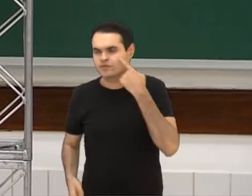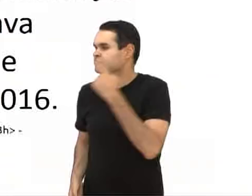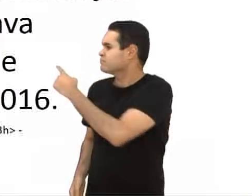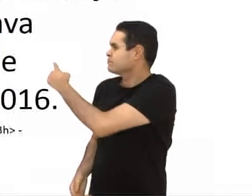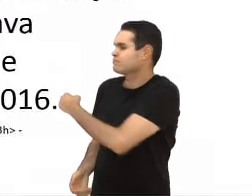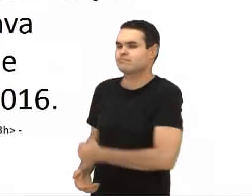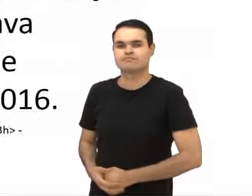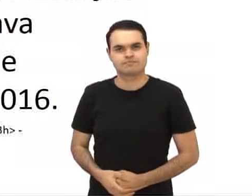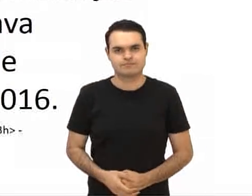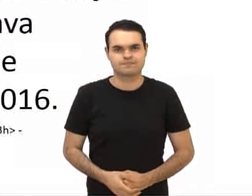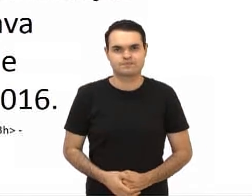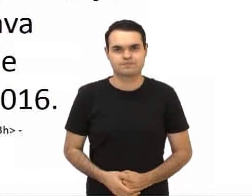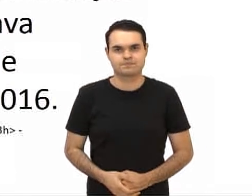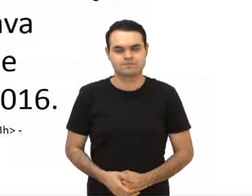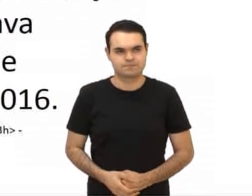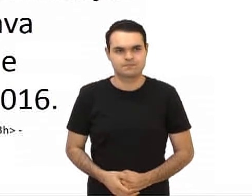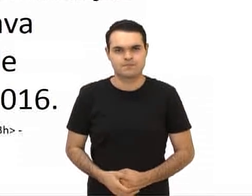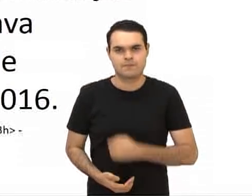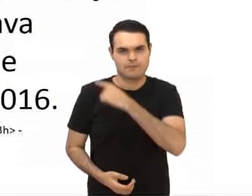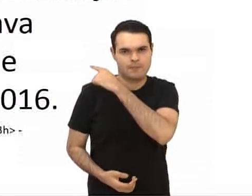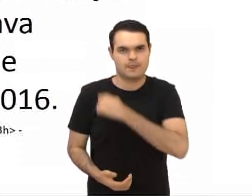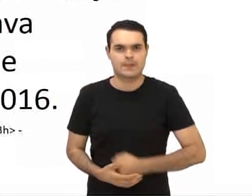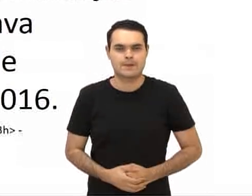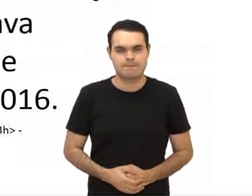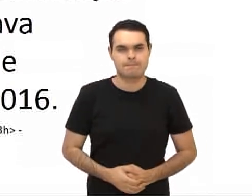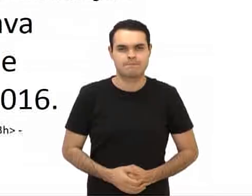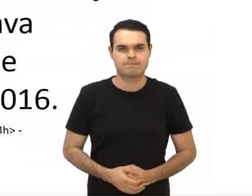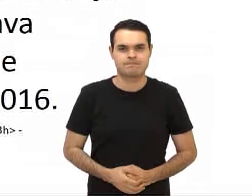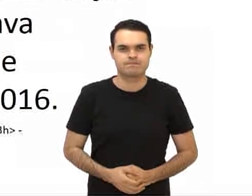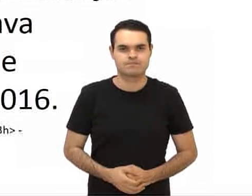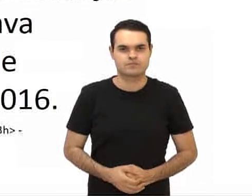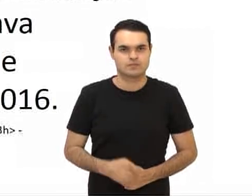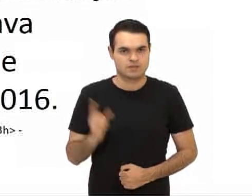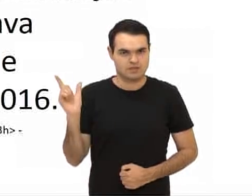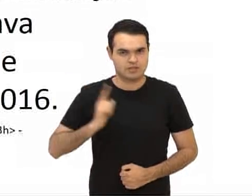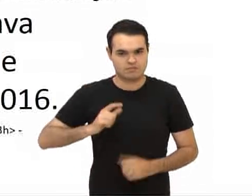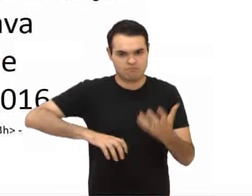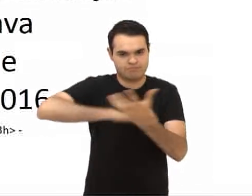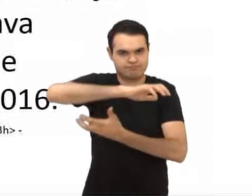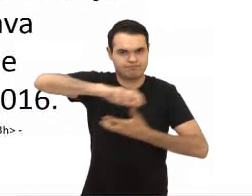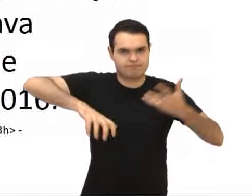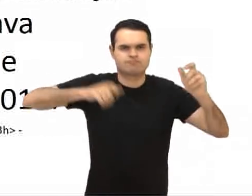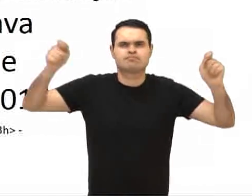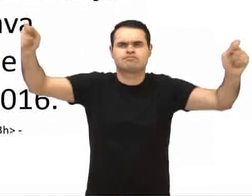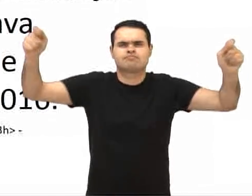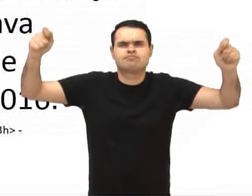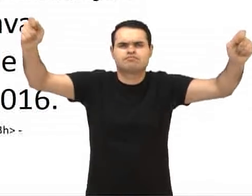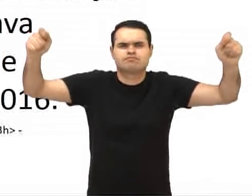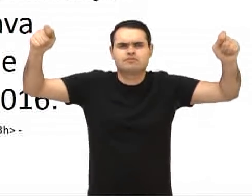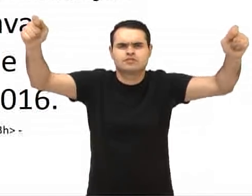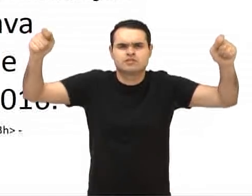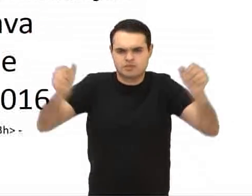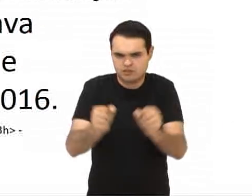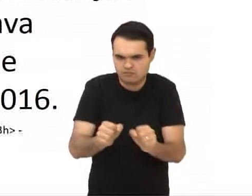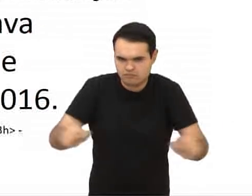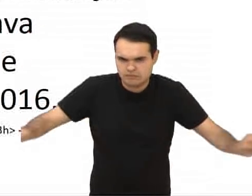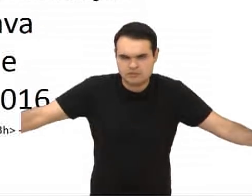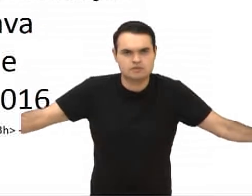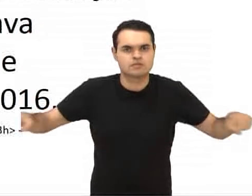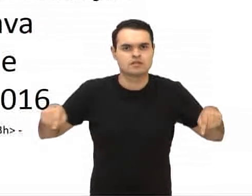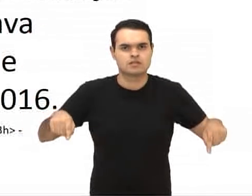essa imagem aí que está na sua tela. Aí você tem uma manifestação de algumas pessoas ali com uma